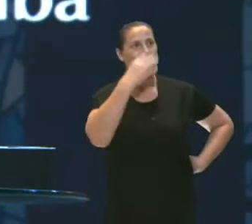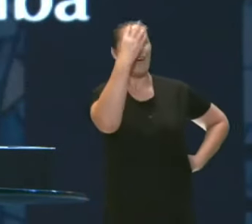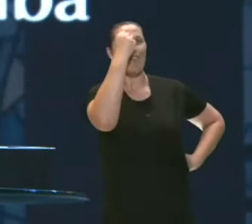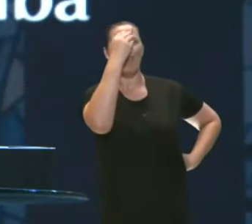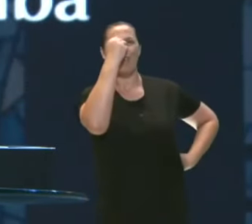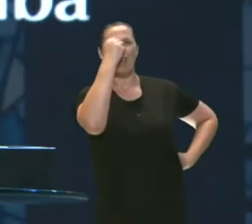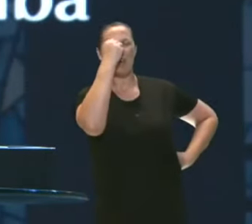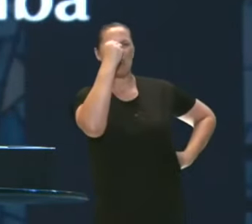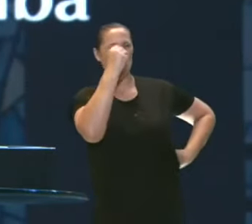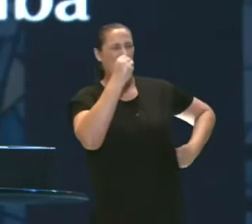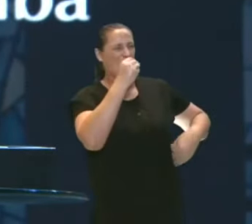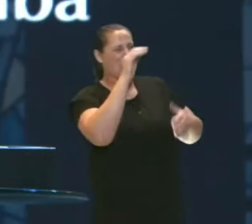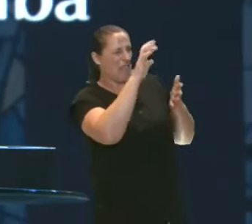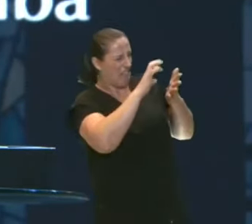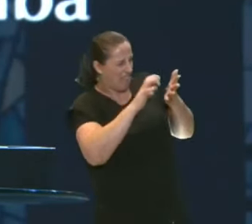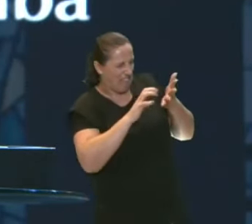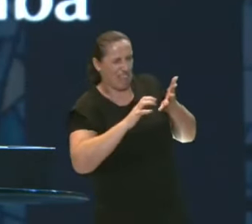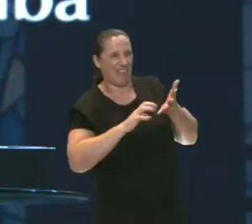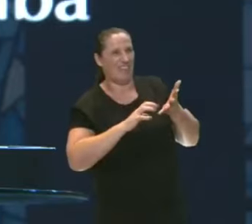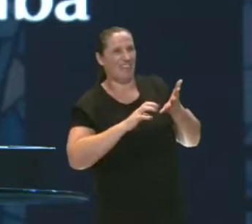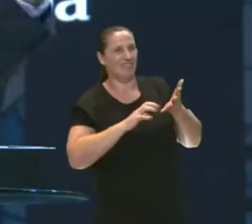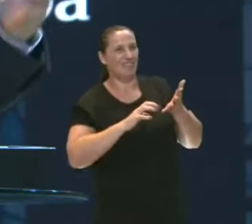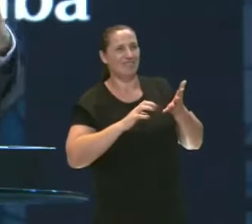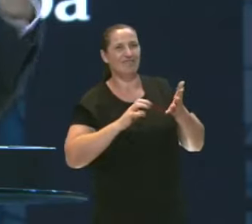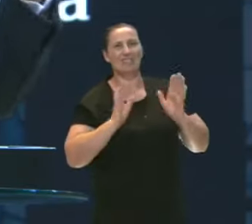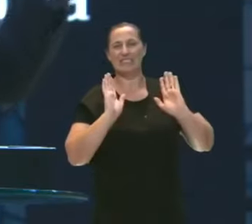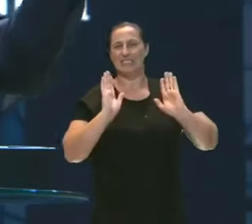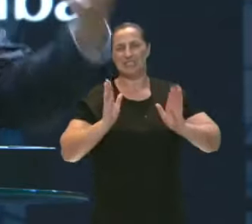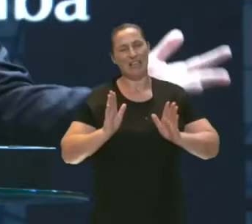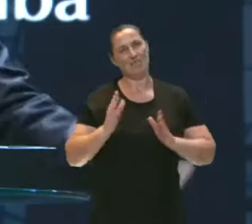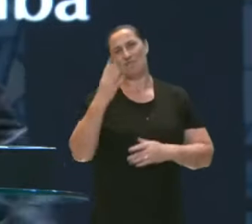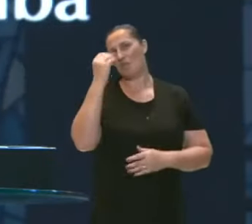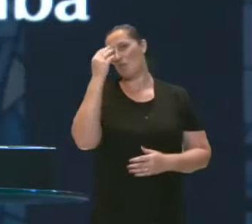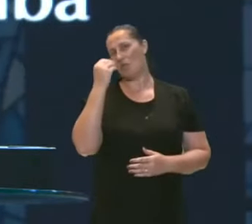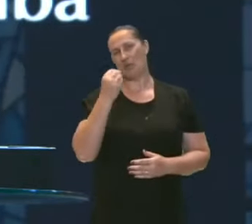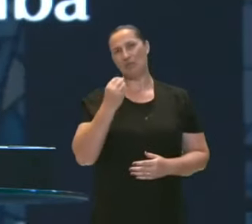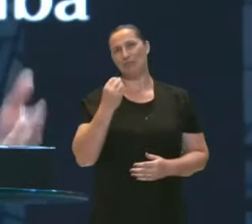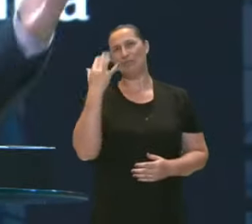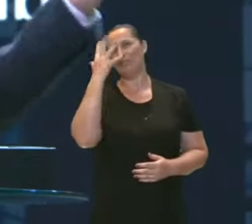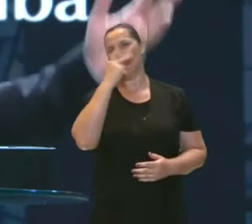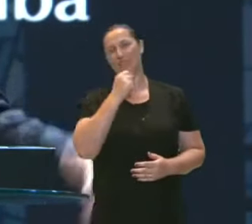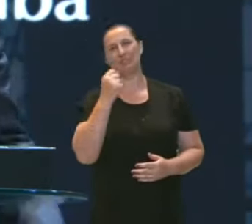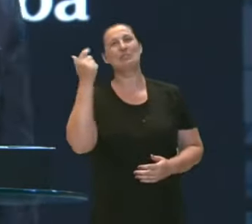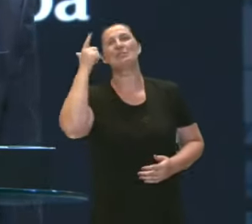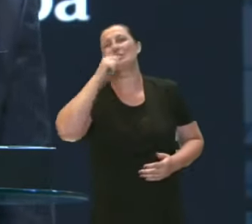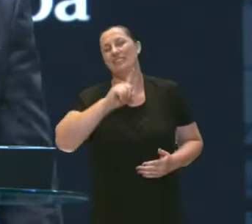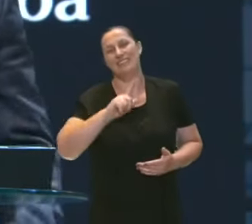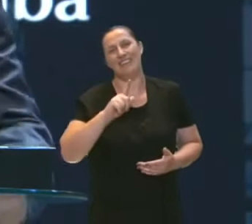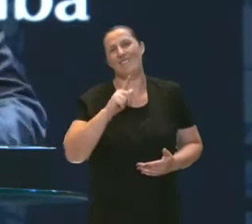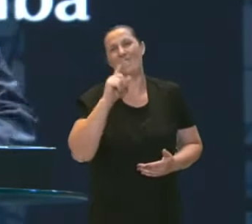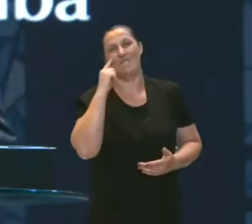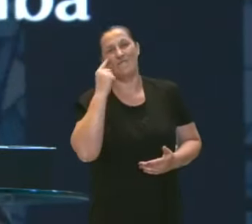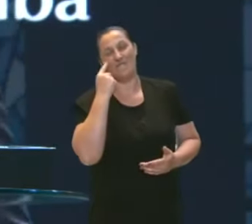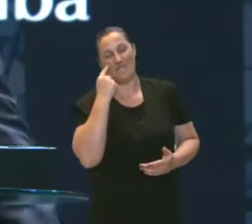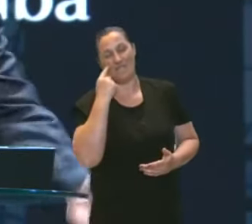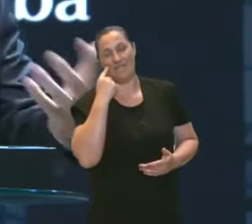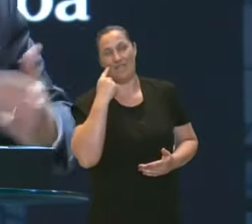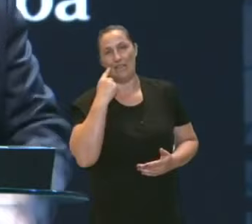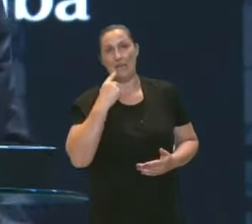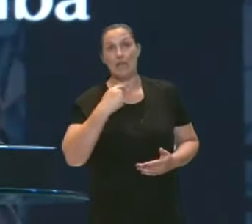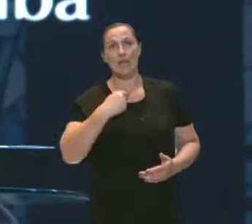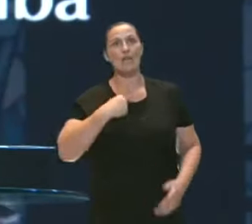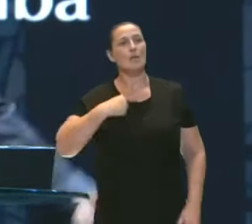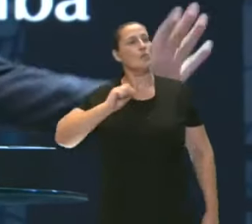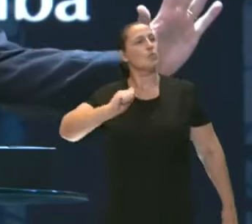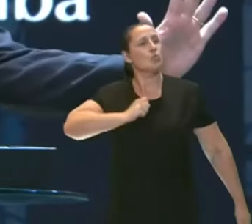lá meio arranhada, e já não era mais possível usar. Eu fiquei com tanta raiva que eu peguei